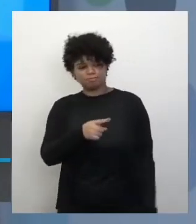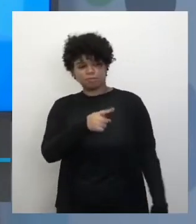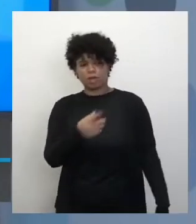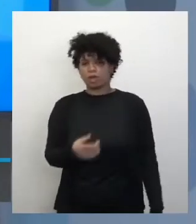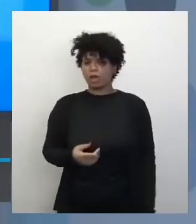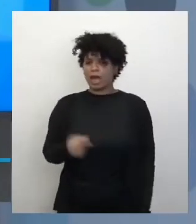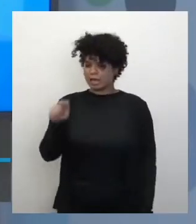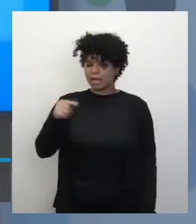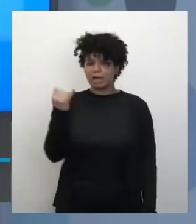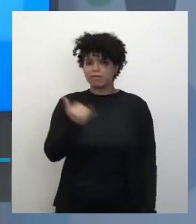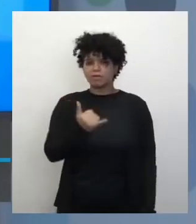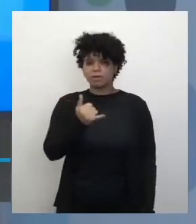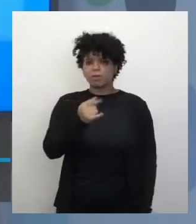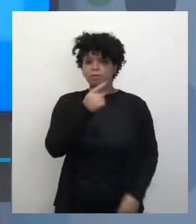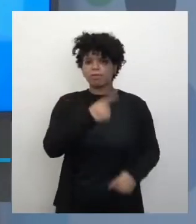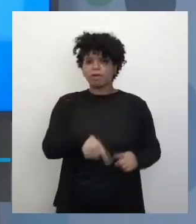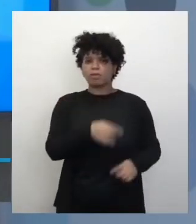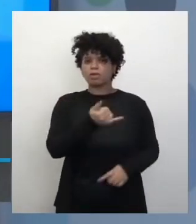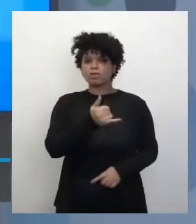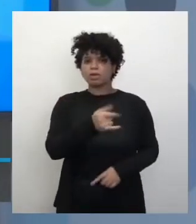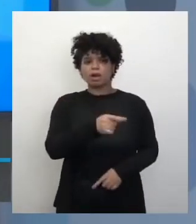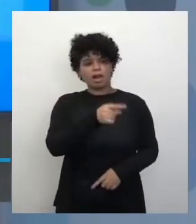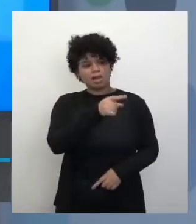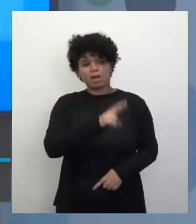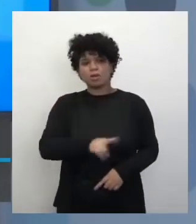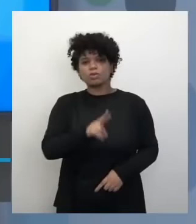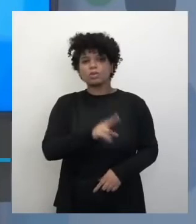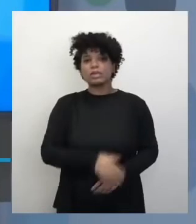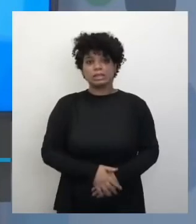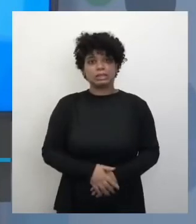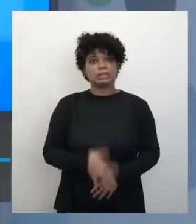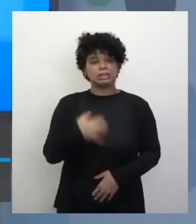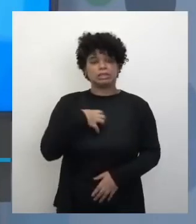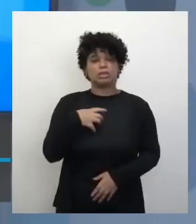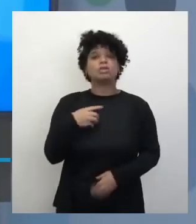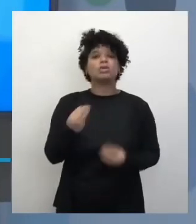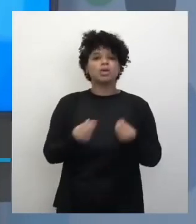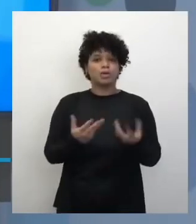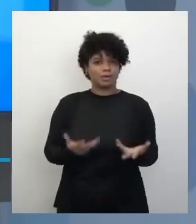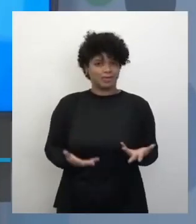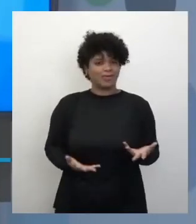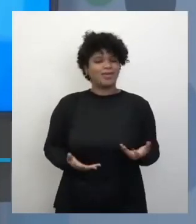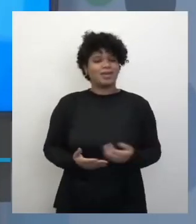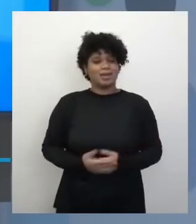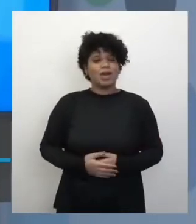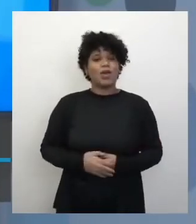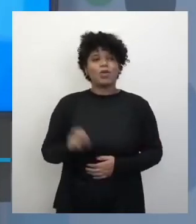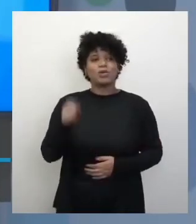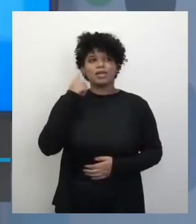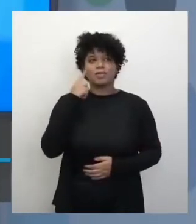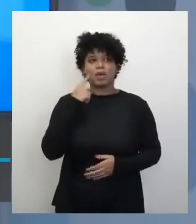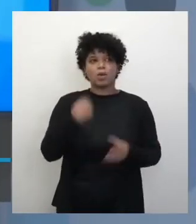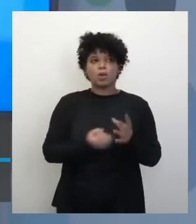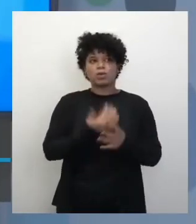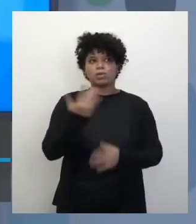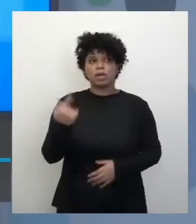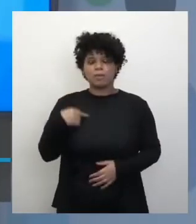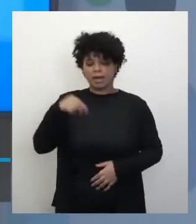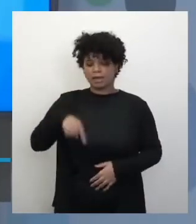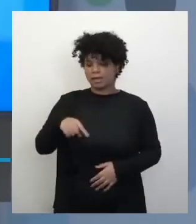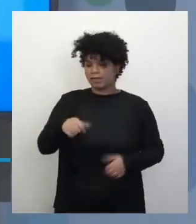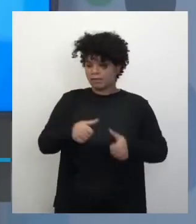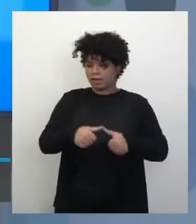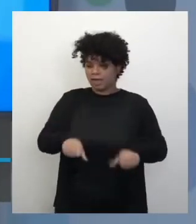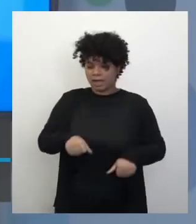naquele momento. Então, você já fica contando quanto tempo eu vou ficar, né? Já deve ser a pergunta que a pessoa faz. Quanto tempo eu vou ficar aqui? Para saber quanto tempo ela vai ficar sem o